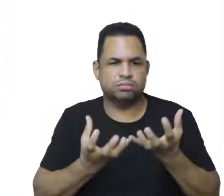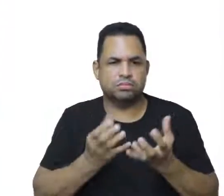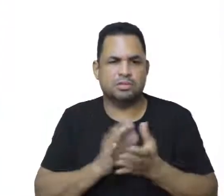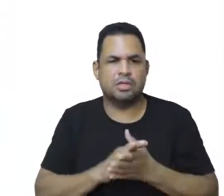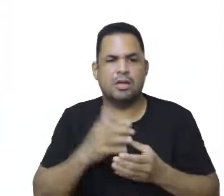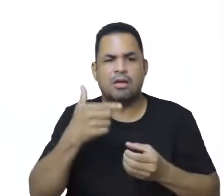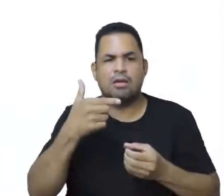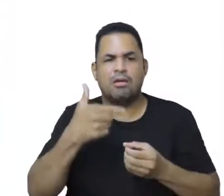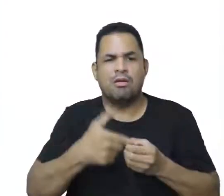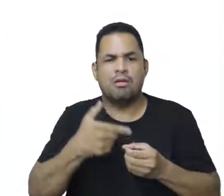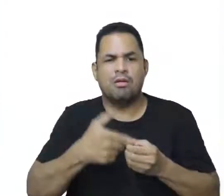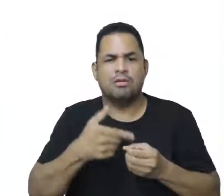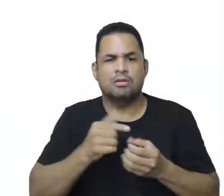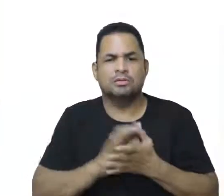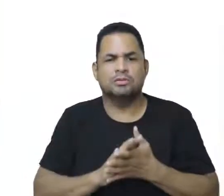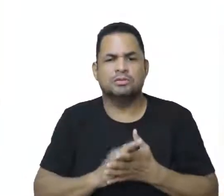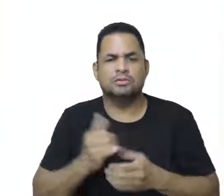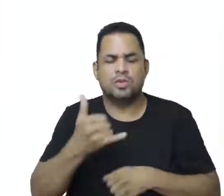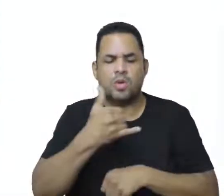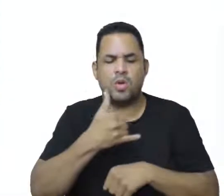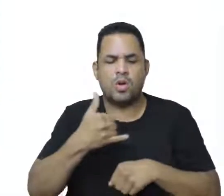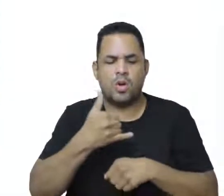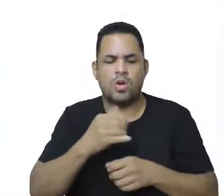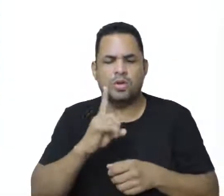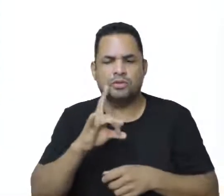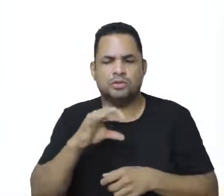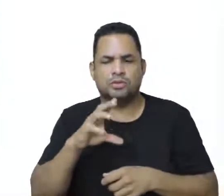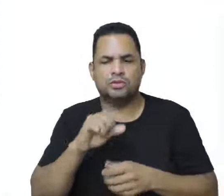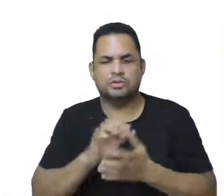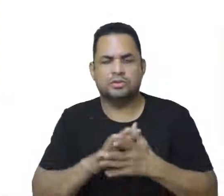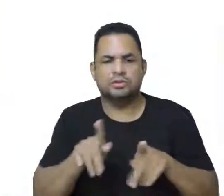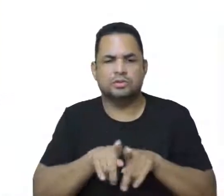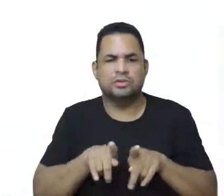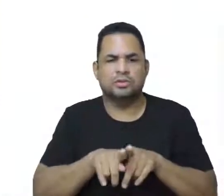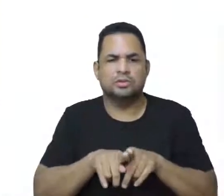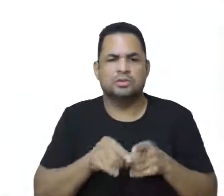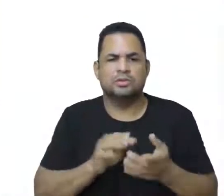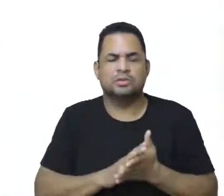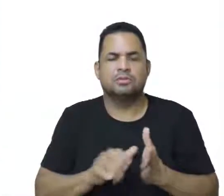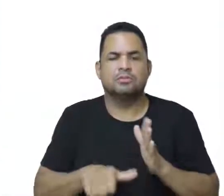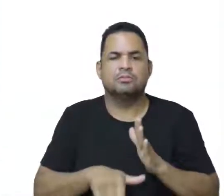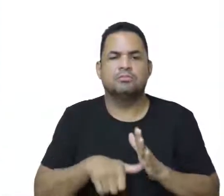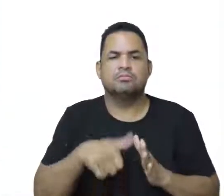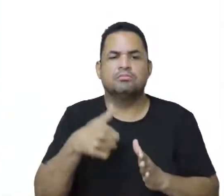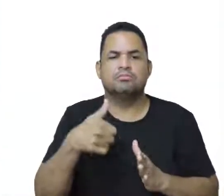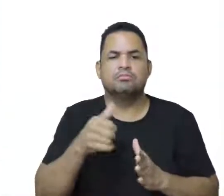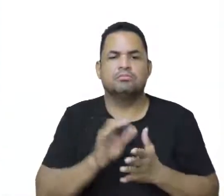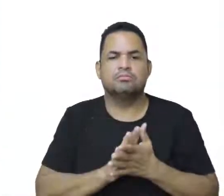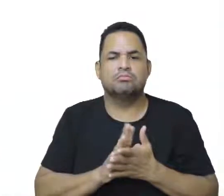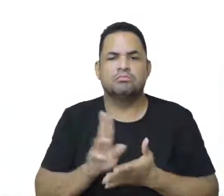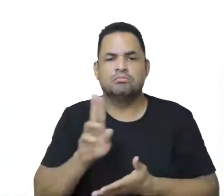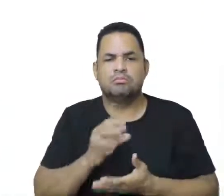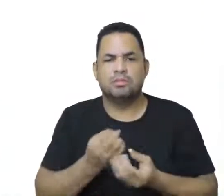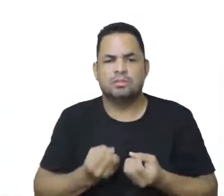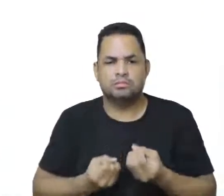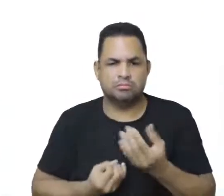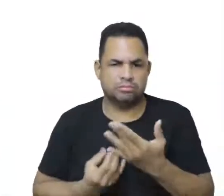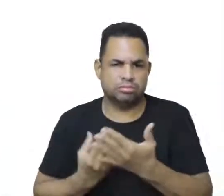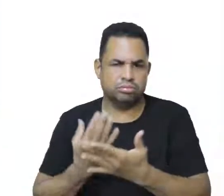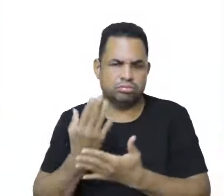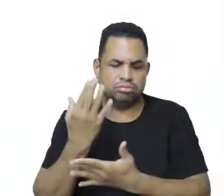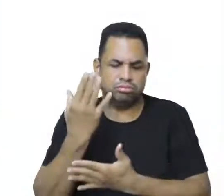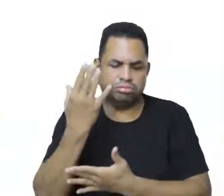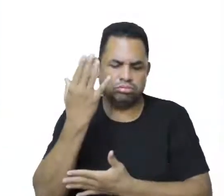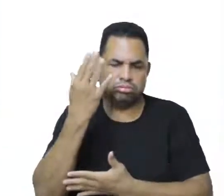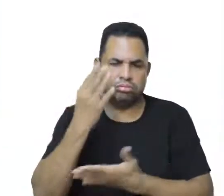gasolina, do óleo diesel. Aí nós temos o conceito aí, primários, são aqueles liberados diretamente